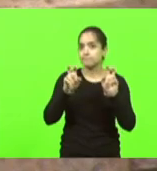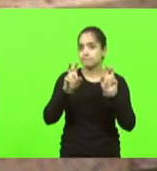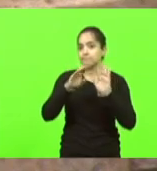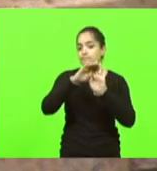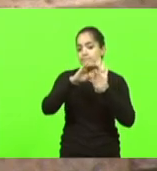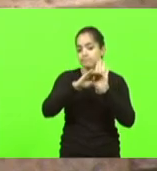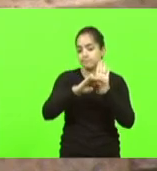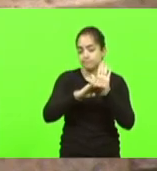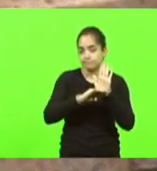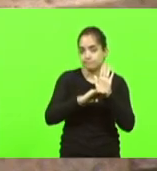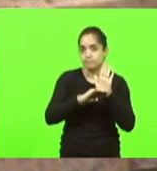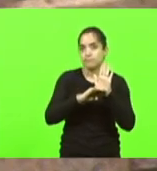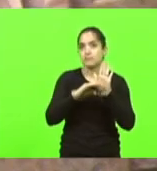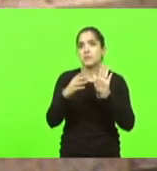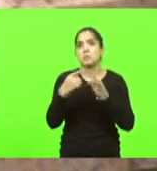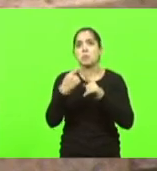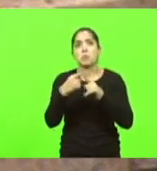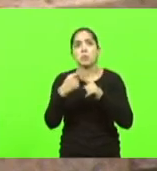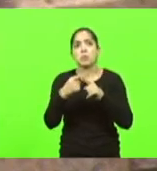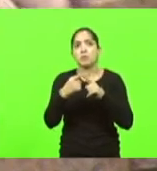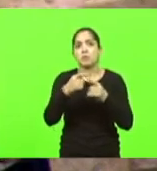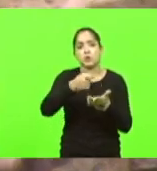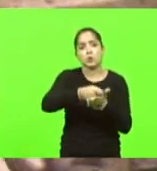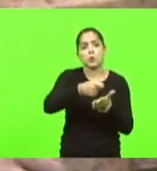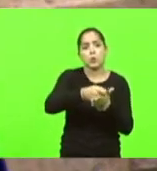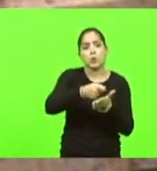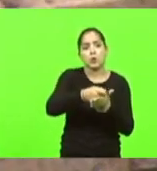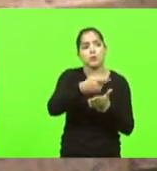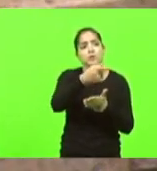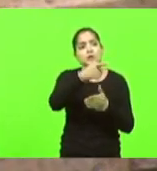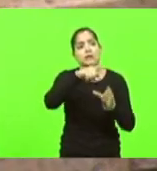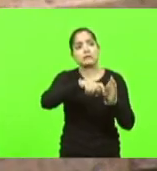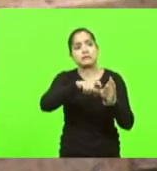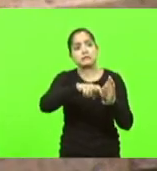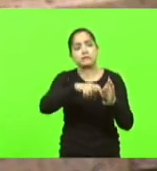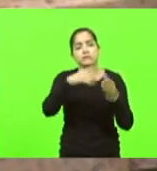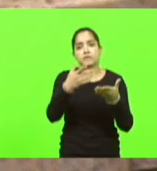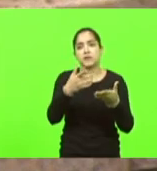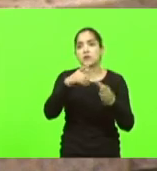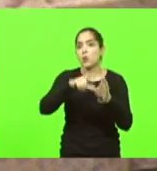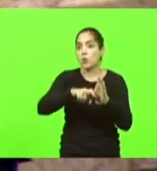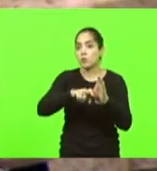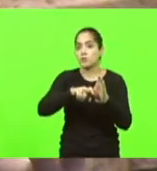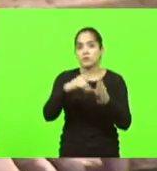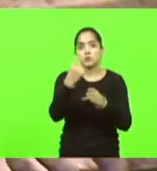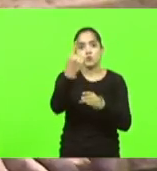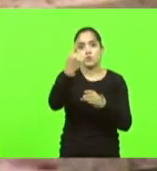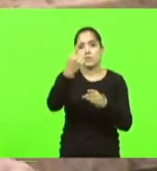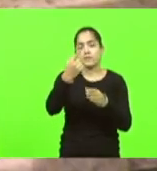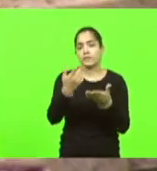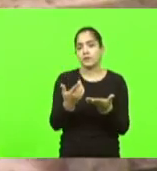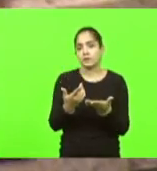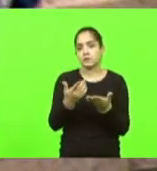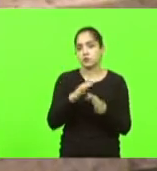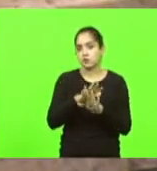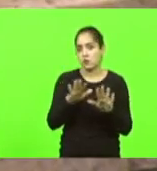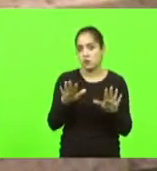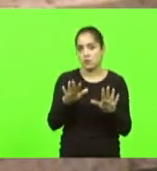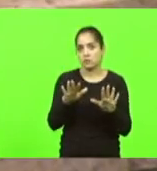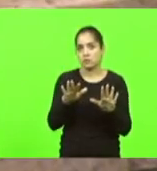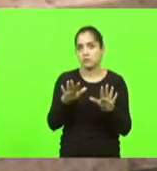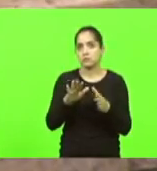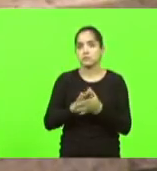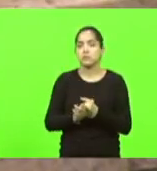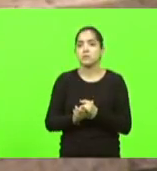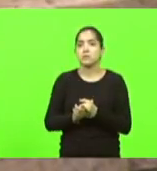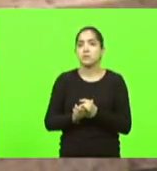os falas do tipo porque que não se cobram os devedores horas dívidas e cobra uma vez só e depois que se faz o rio Camilo